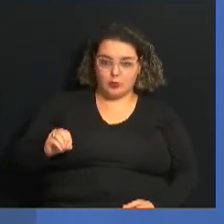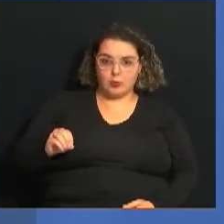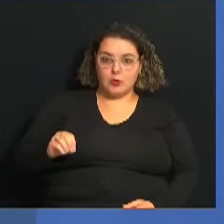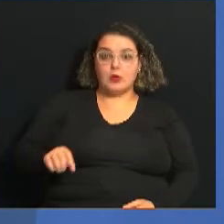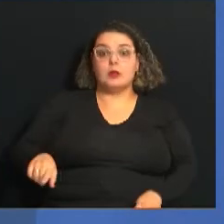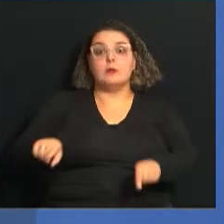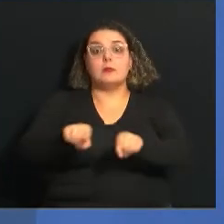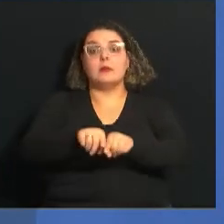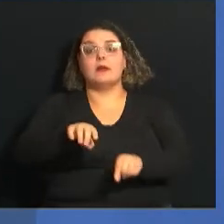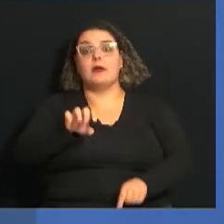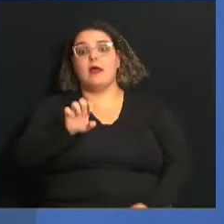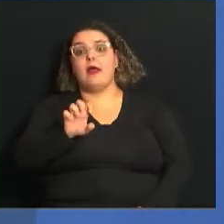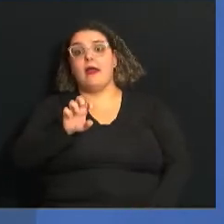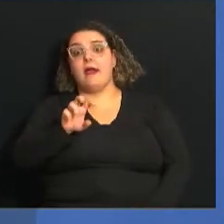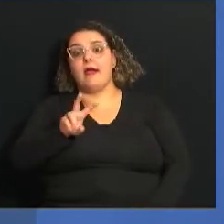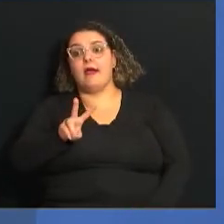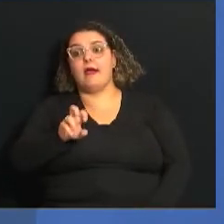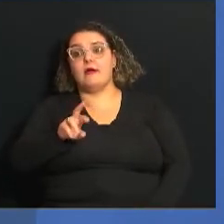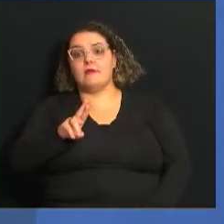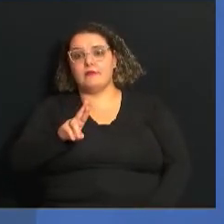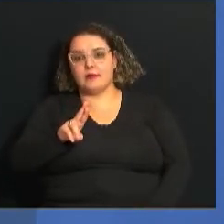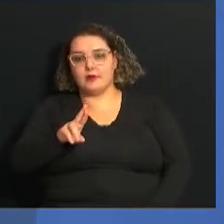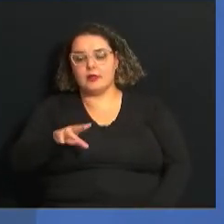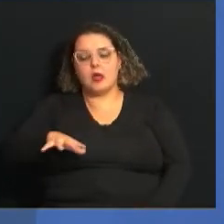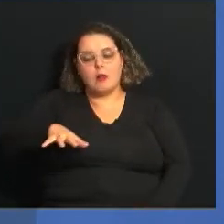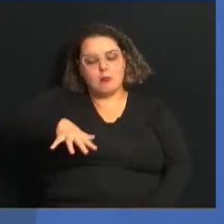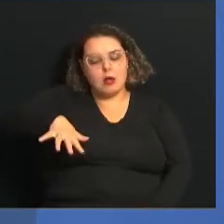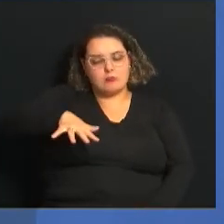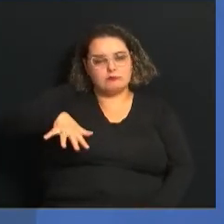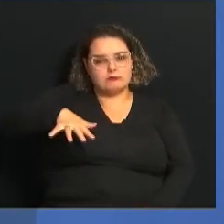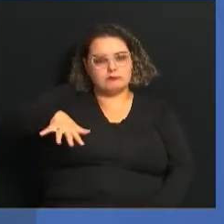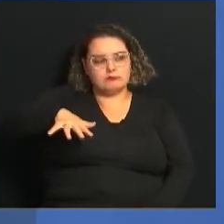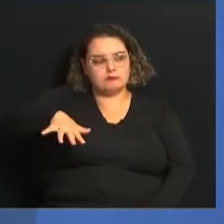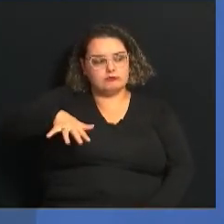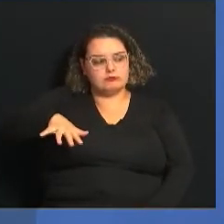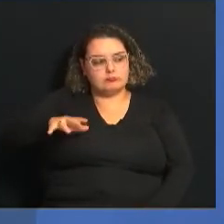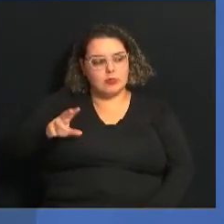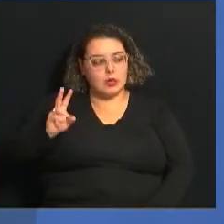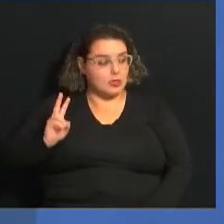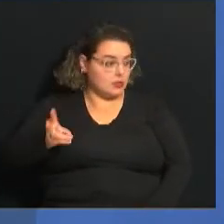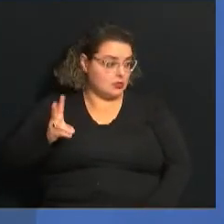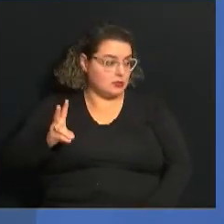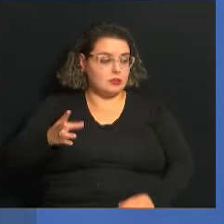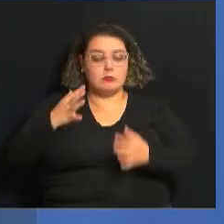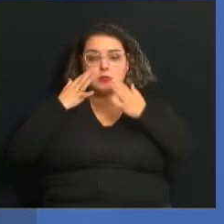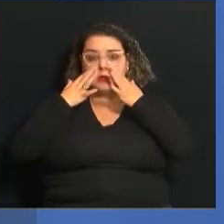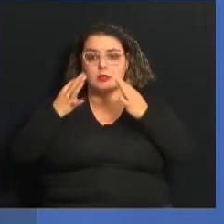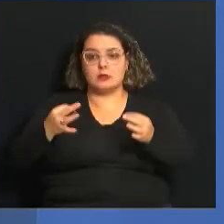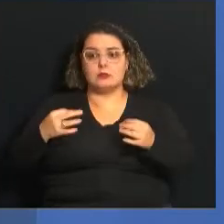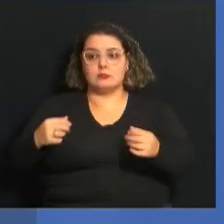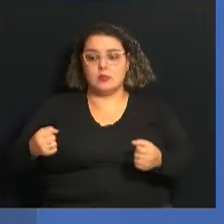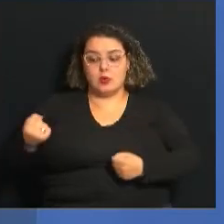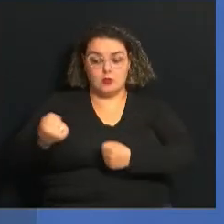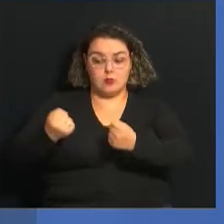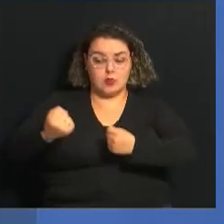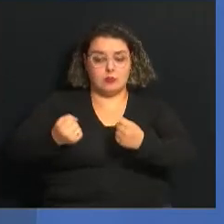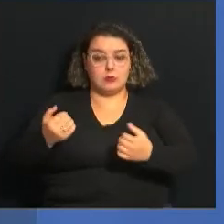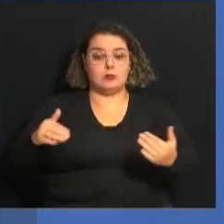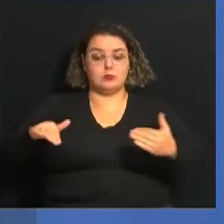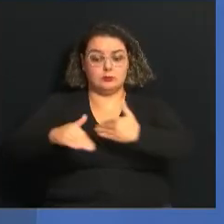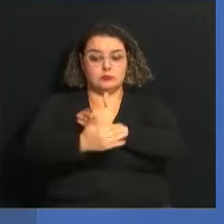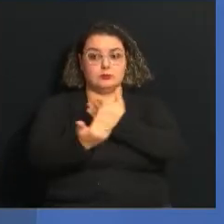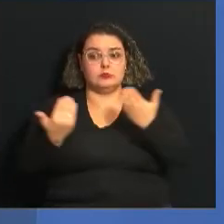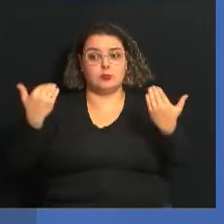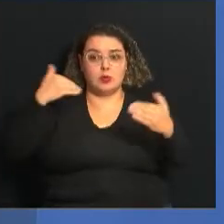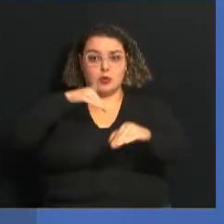Então, a gente tem ali aquele miolinho, sempre atenção você que transita ali, porque agentes de